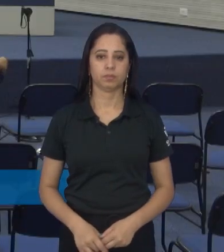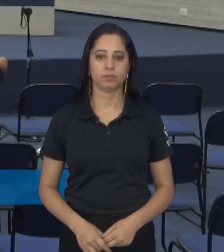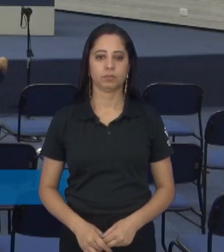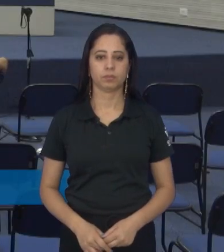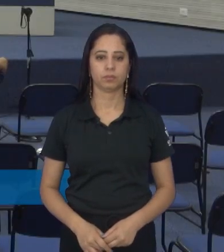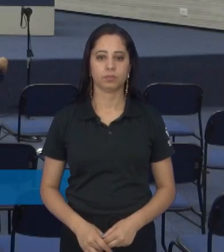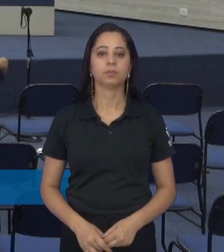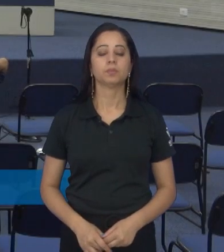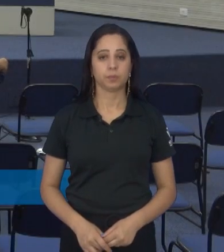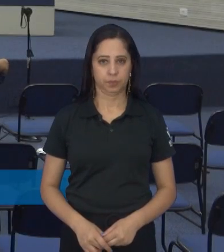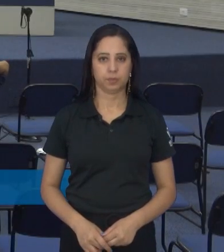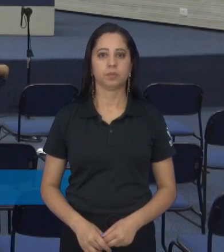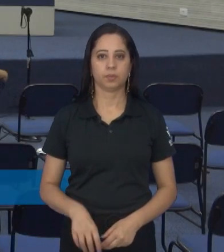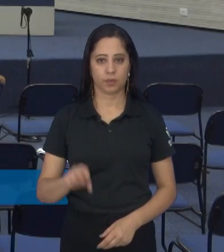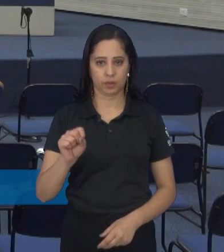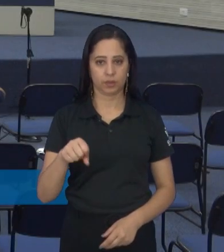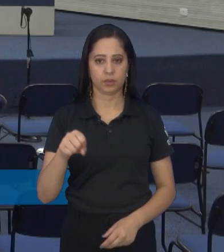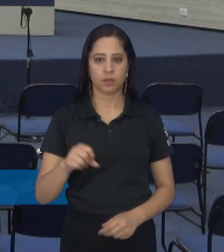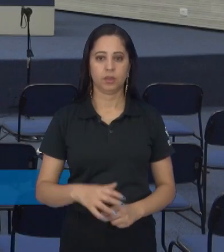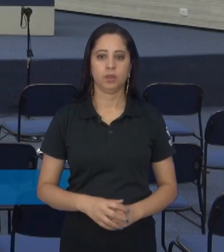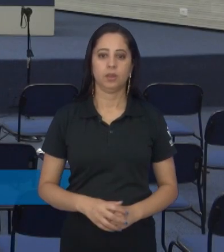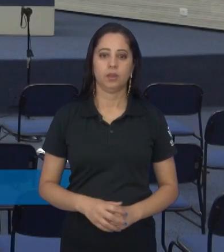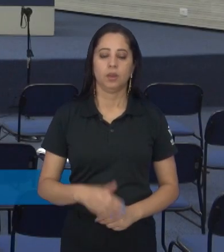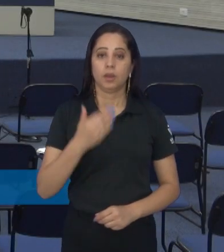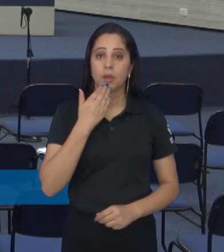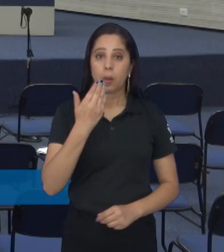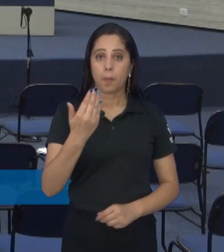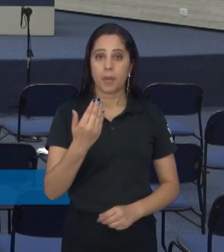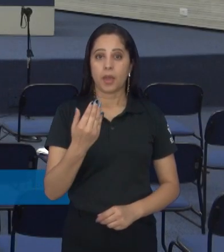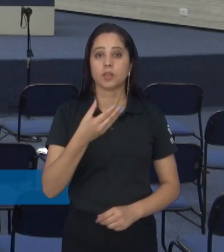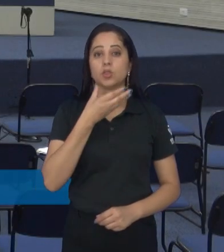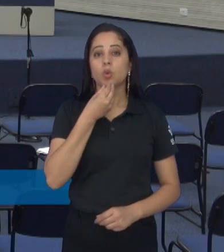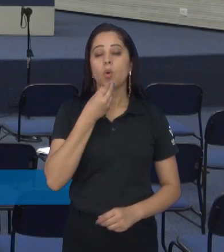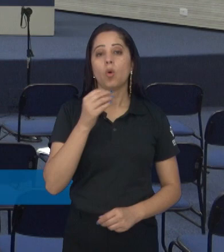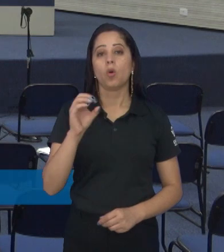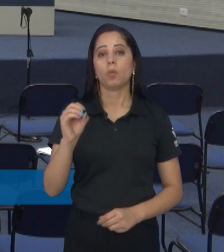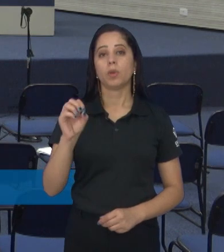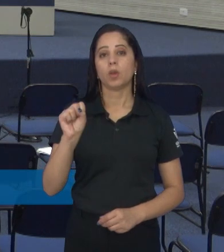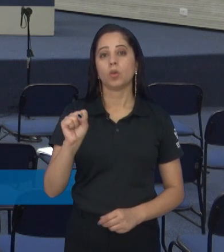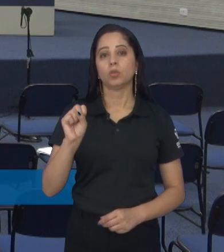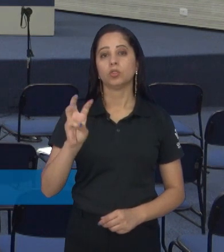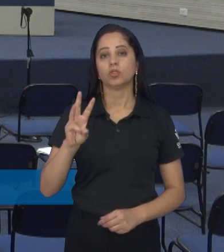isso esse é o solicita Osvaldo que prossiga por favor